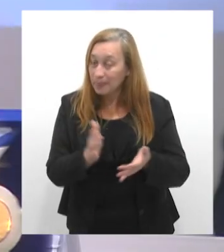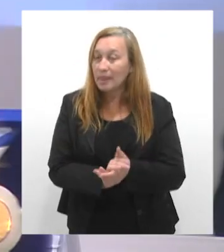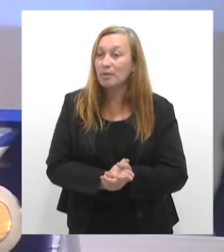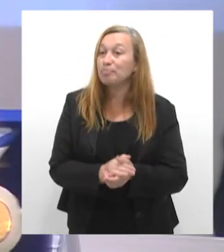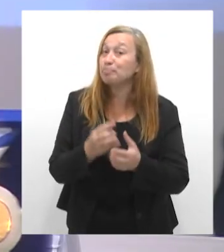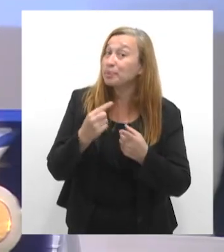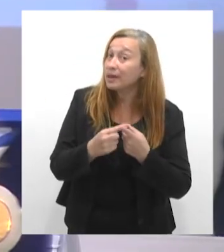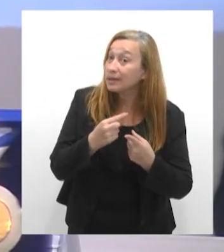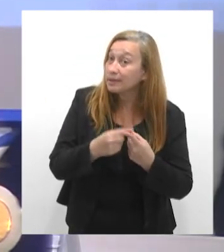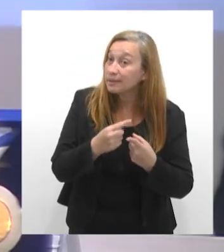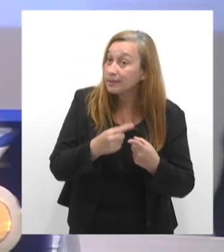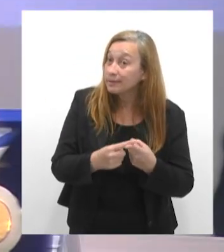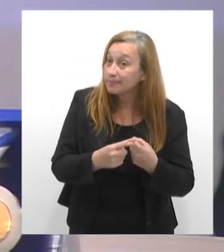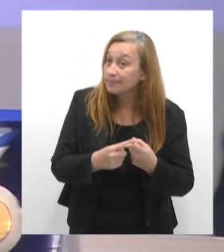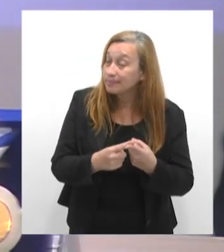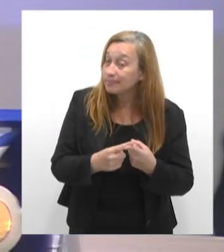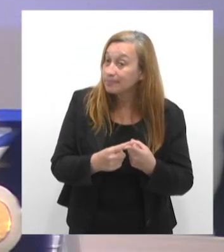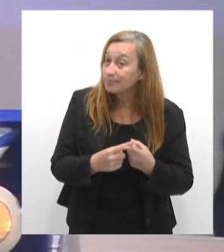Porque os